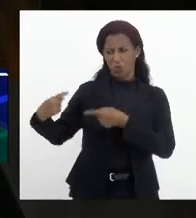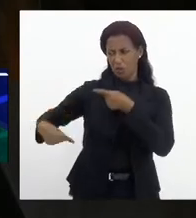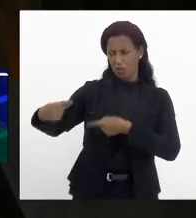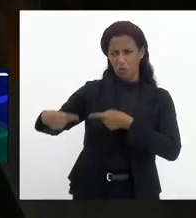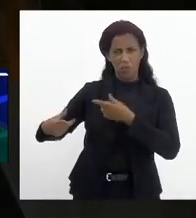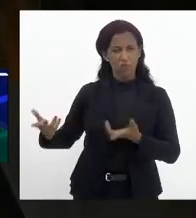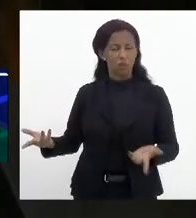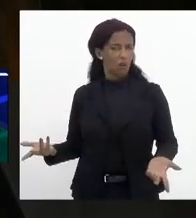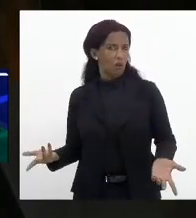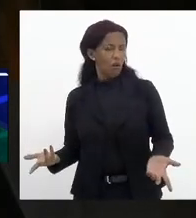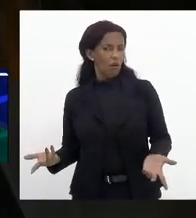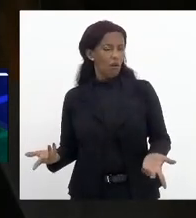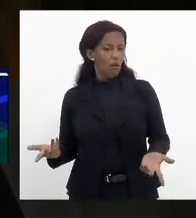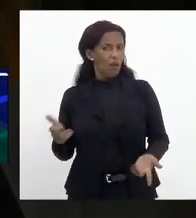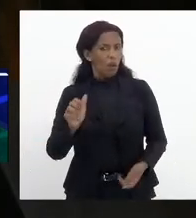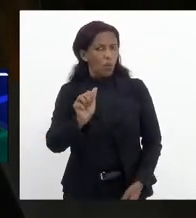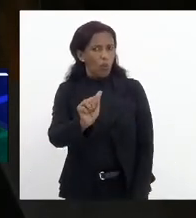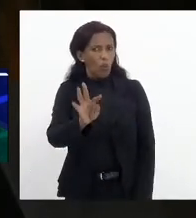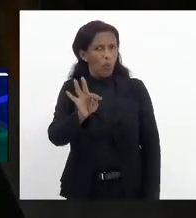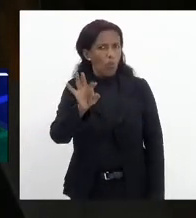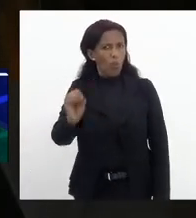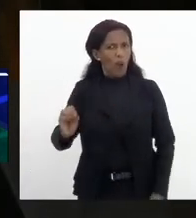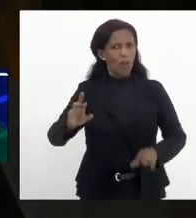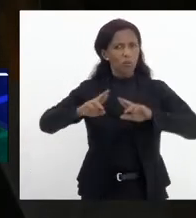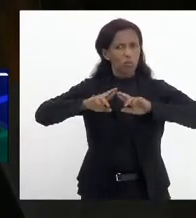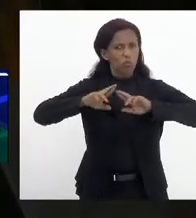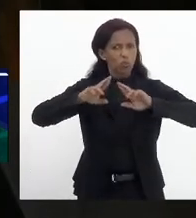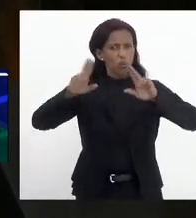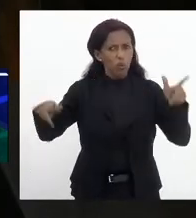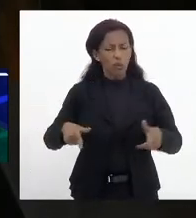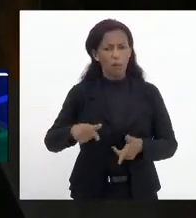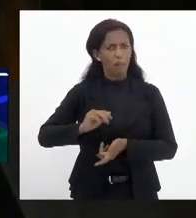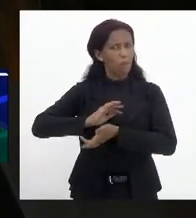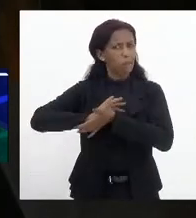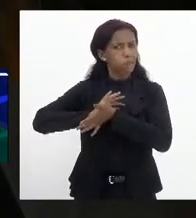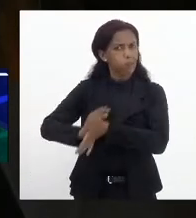aliás, um ato totalmente preconceituoso.